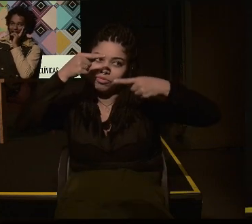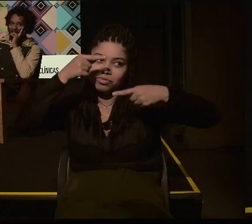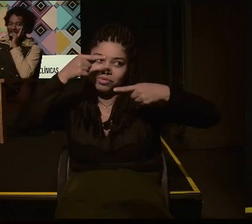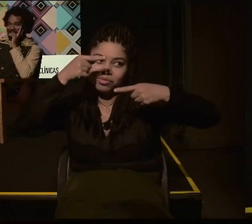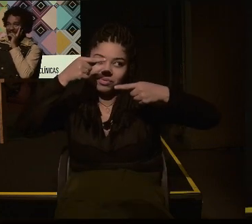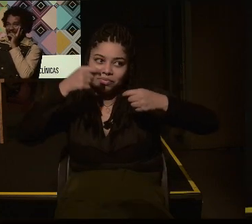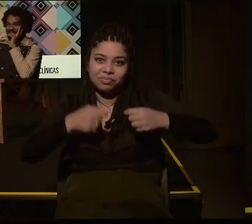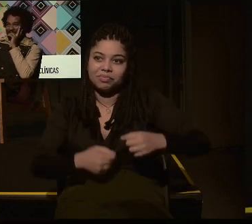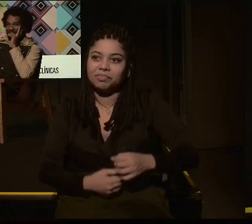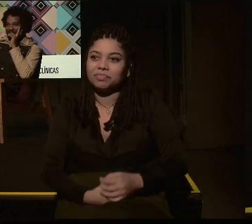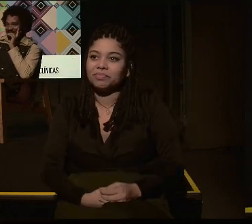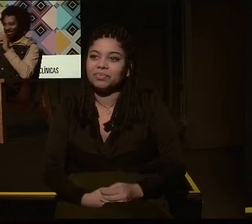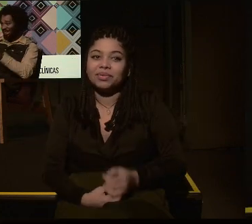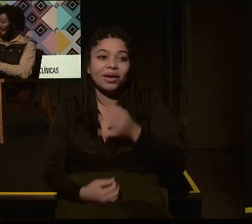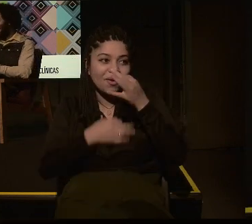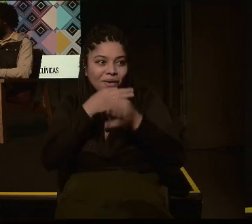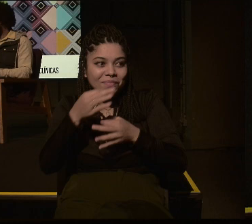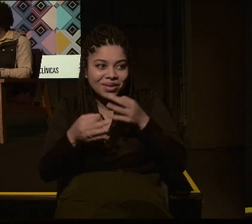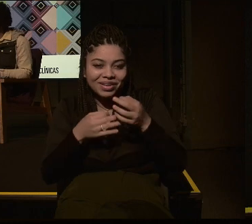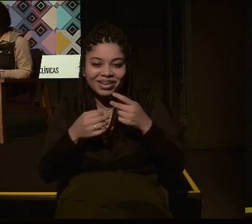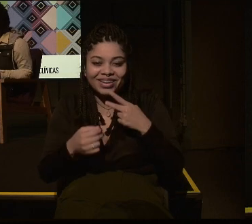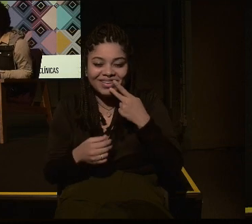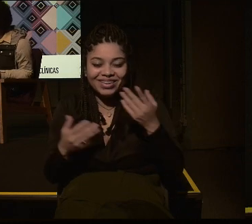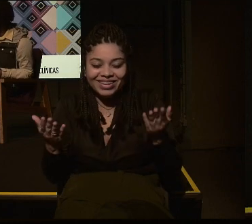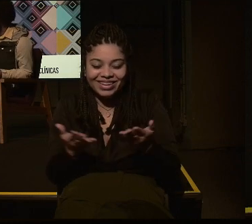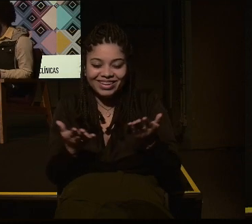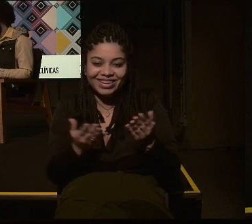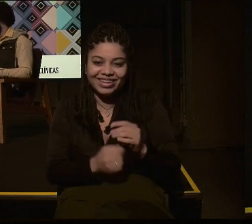se puder comentar isso que eu falei agora.